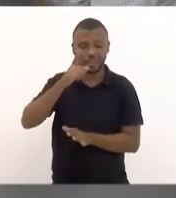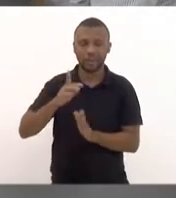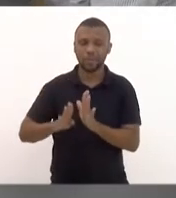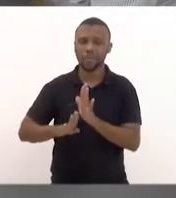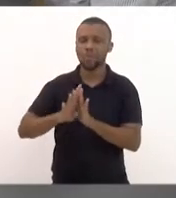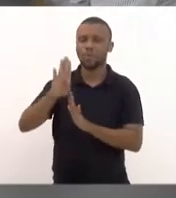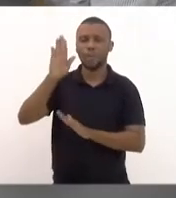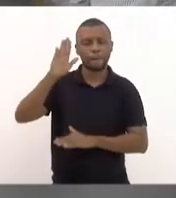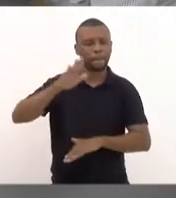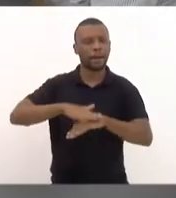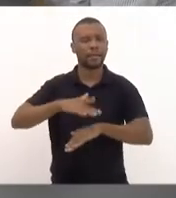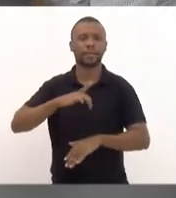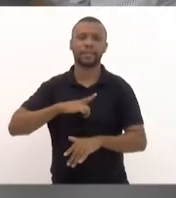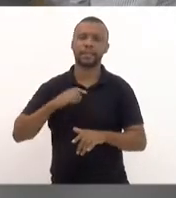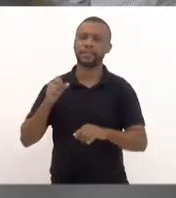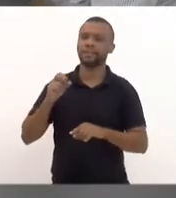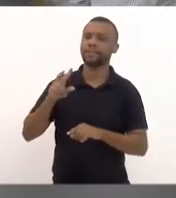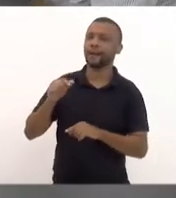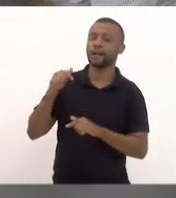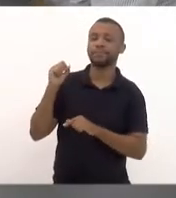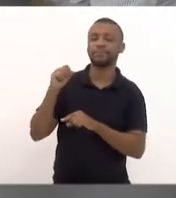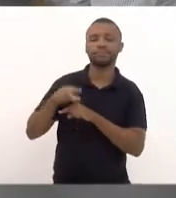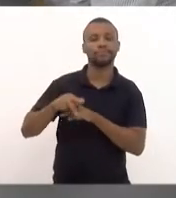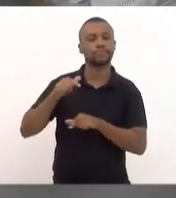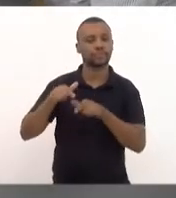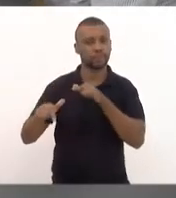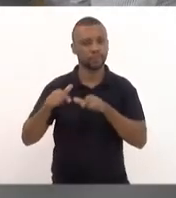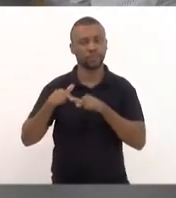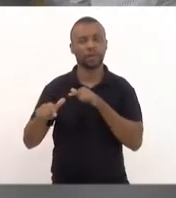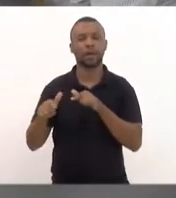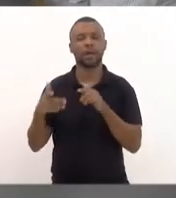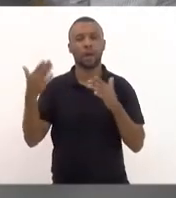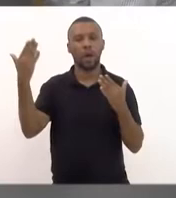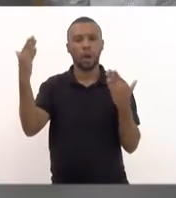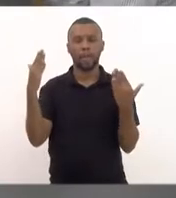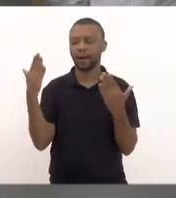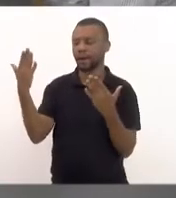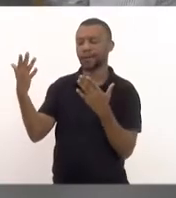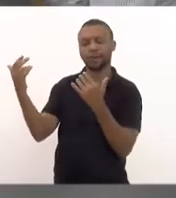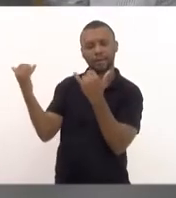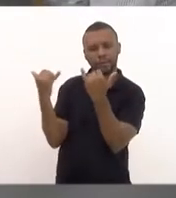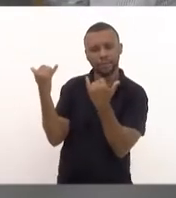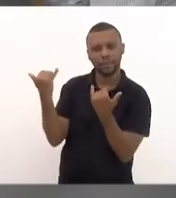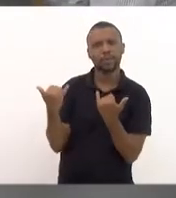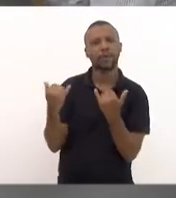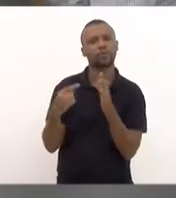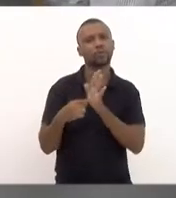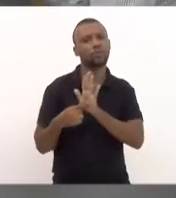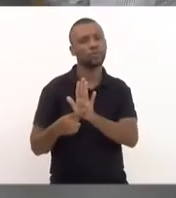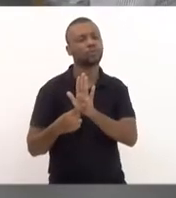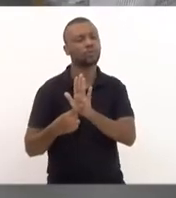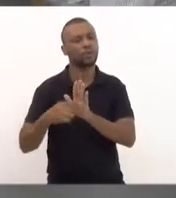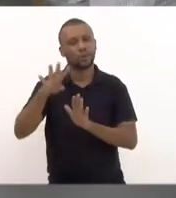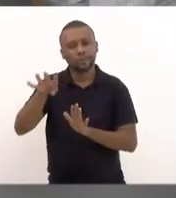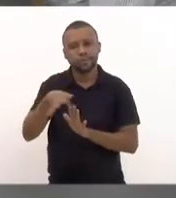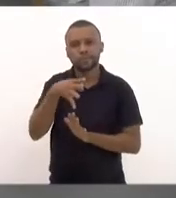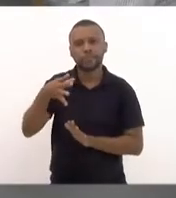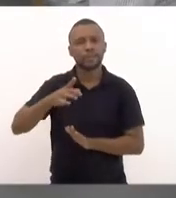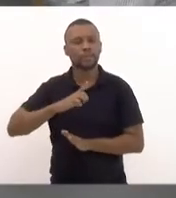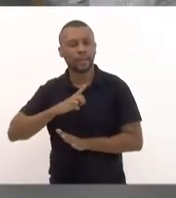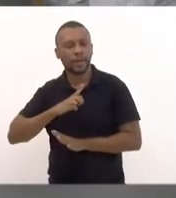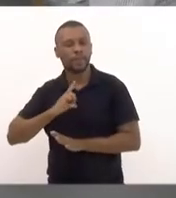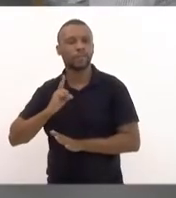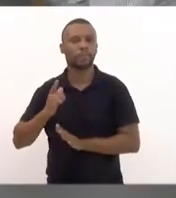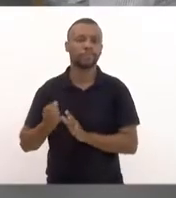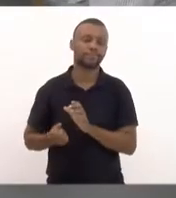gente, comparado, por exemplo, com alguns dados que o senhor mesmo trouxe, a gente tem ali a geração de emprego, por